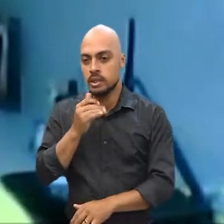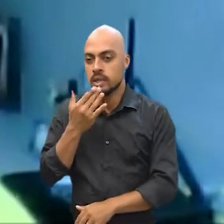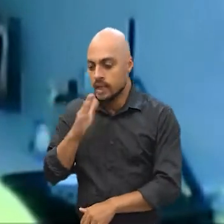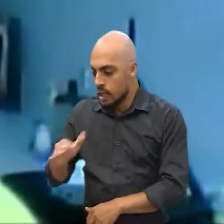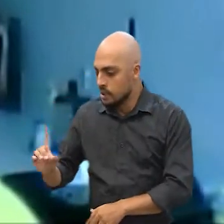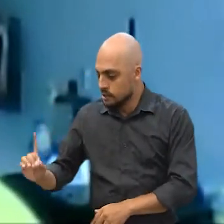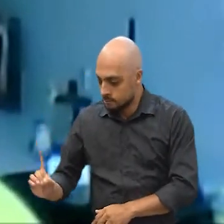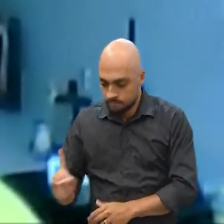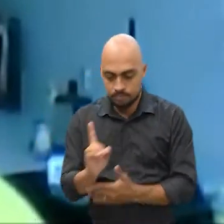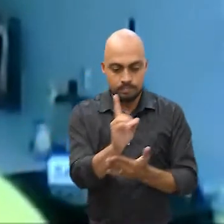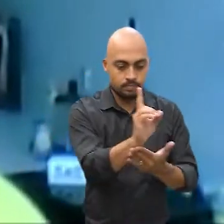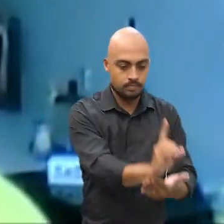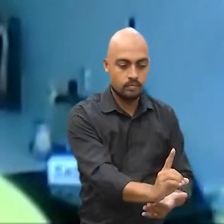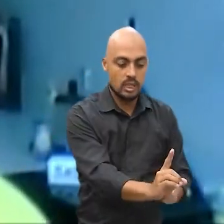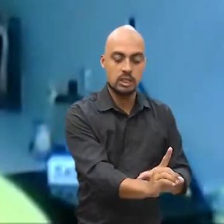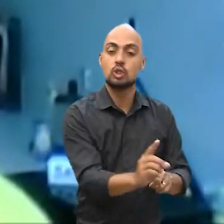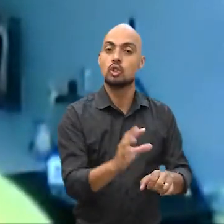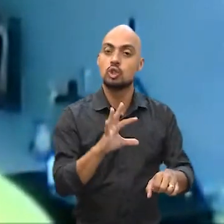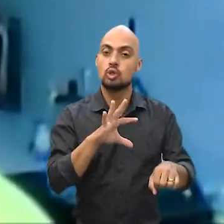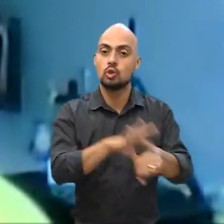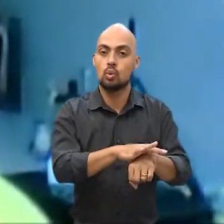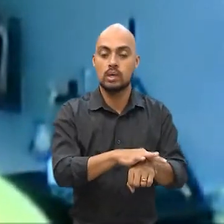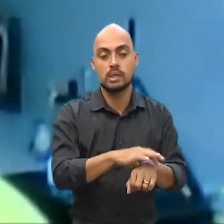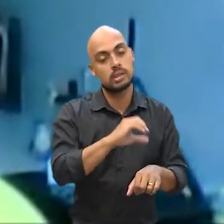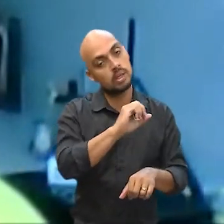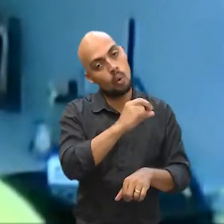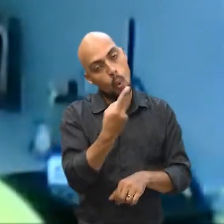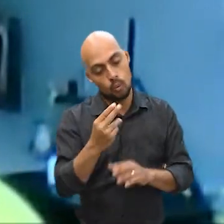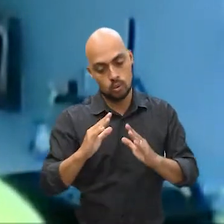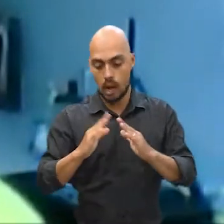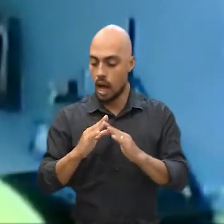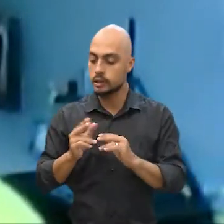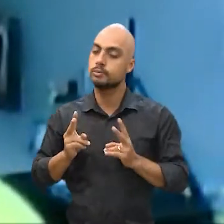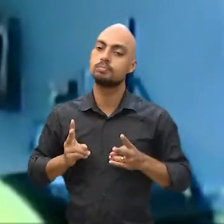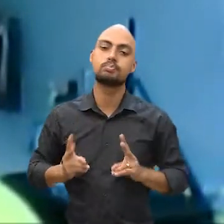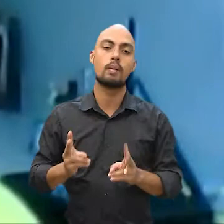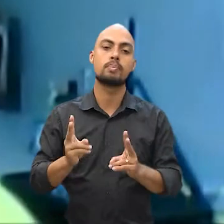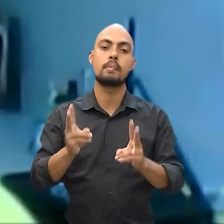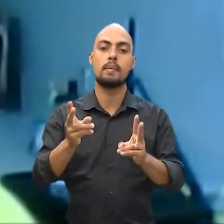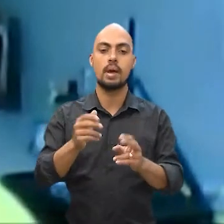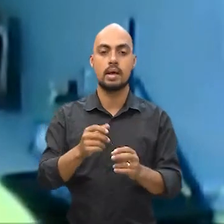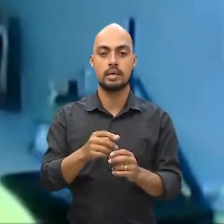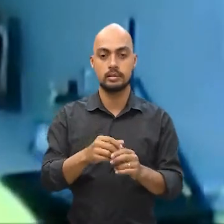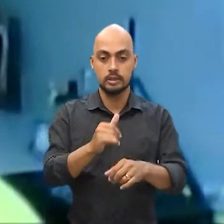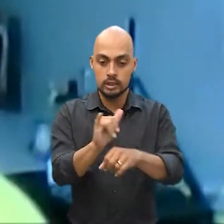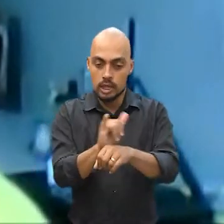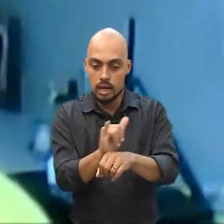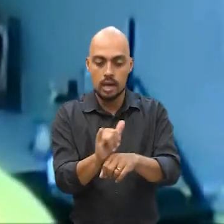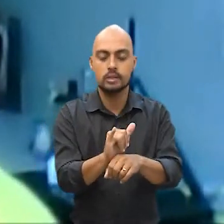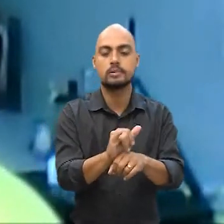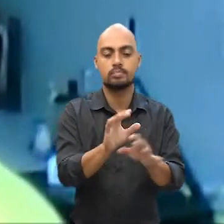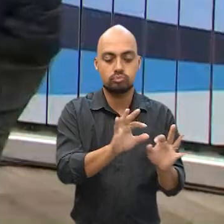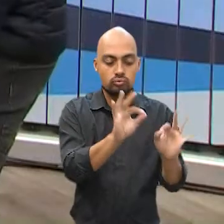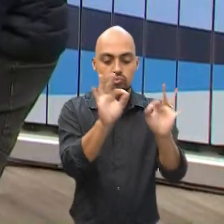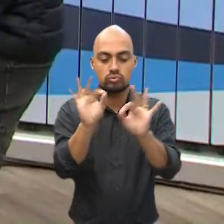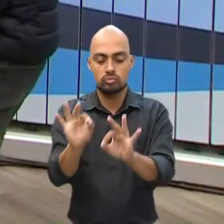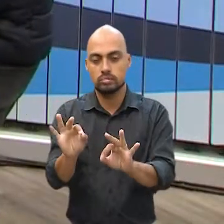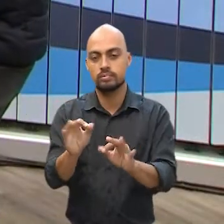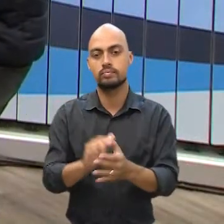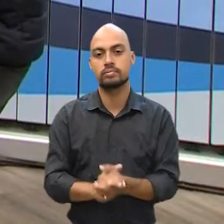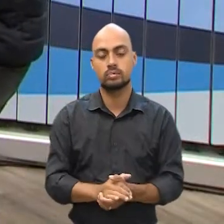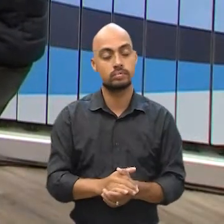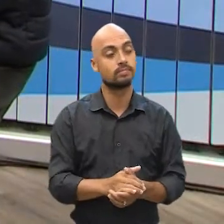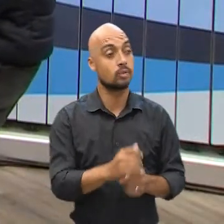segurança, sabendo disso, ou permanecer em casa e fazendo o acompanhamento até o final desse processo. Muito obrigado